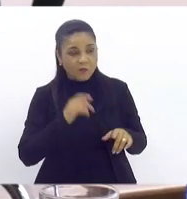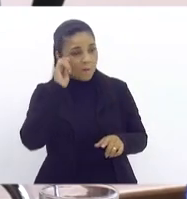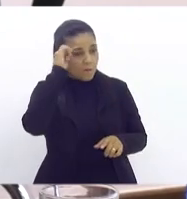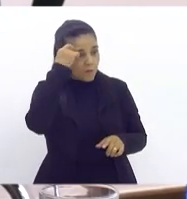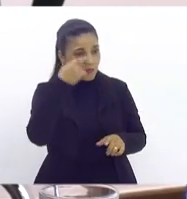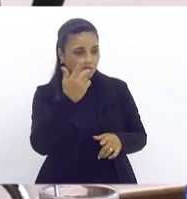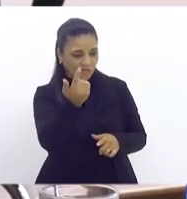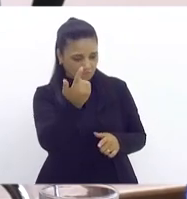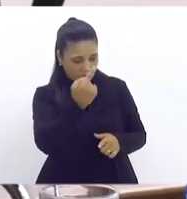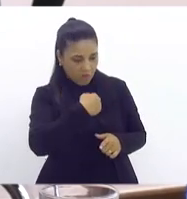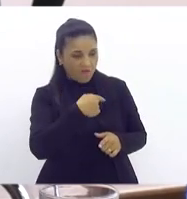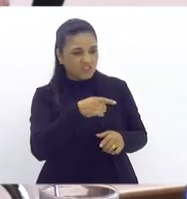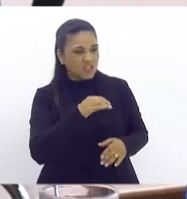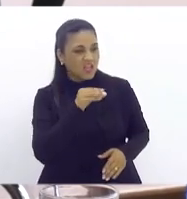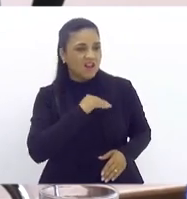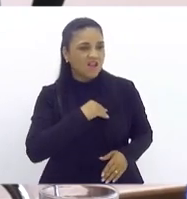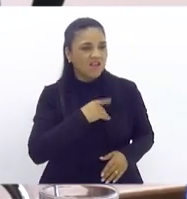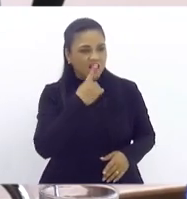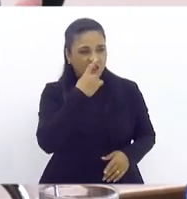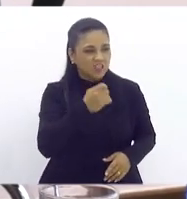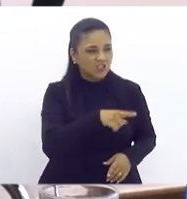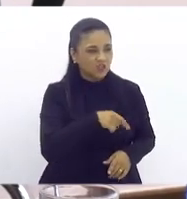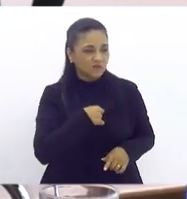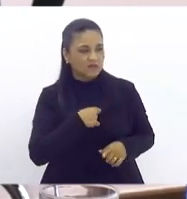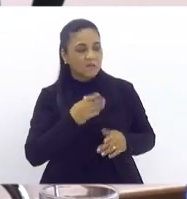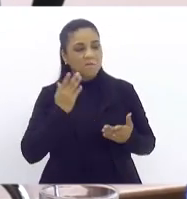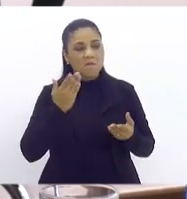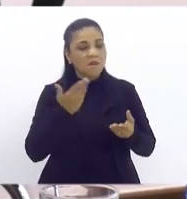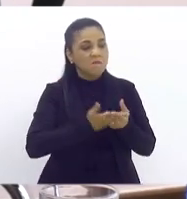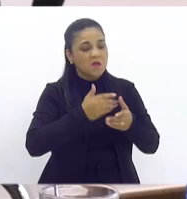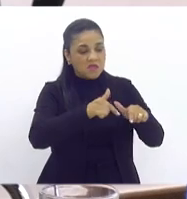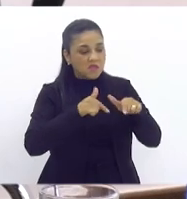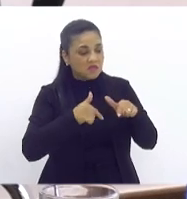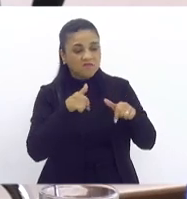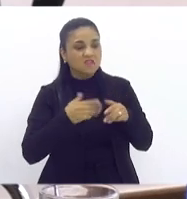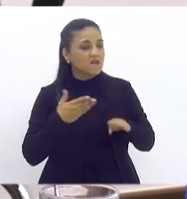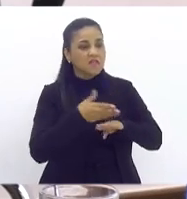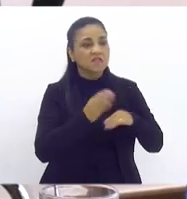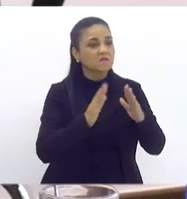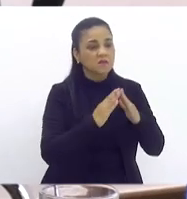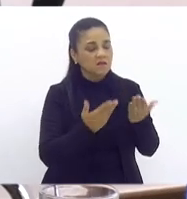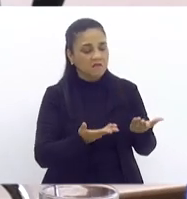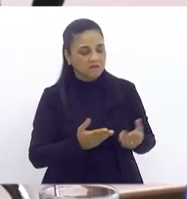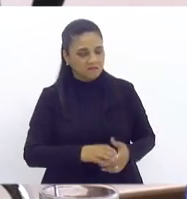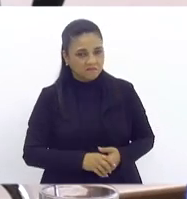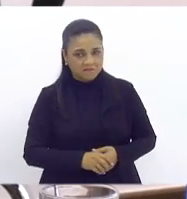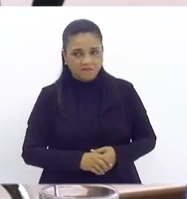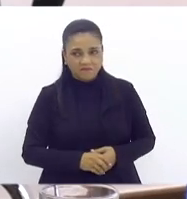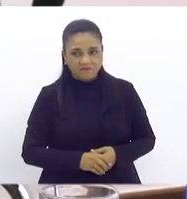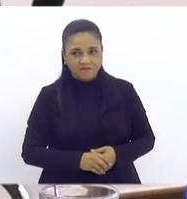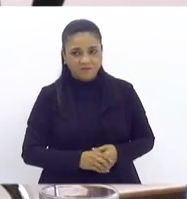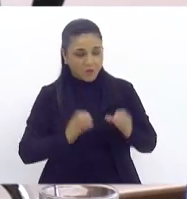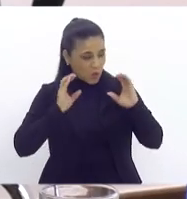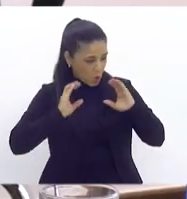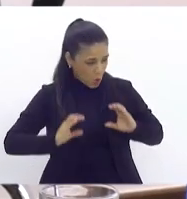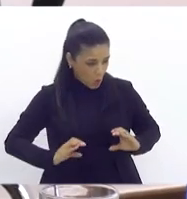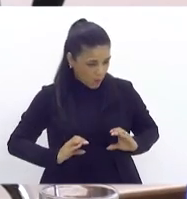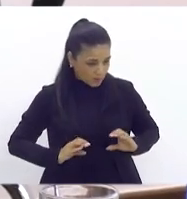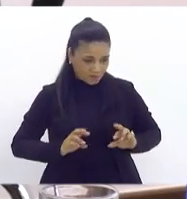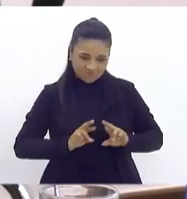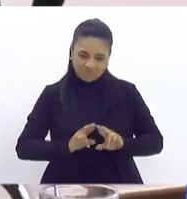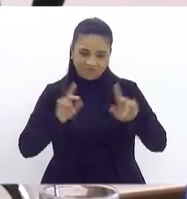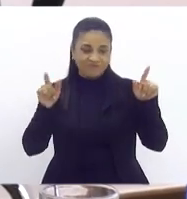policial falar assim você é um lixo você vai entrar Cadê o Mandado você não vai entrar aqui na minha casa o comportamento não vai ser